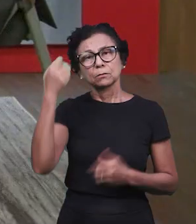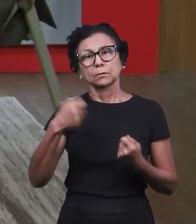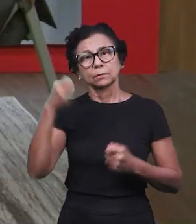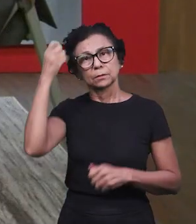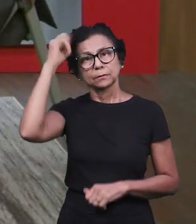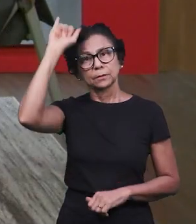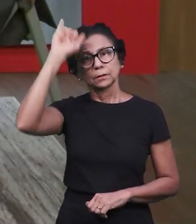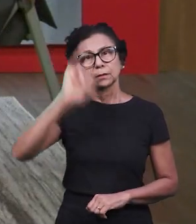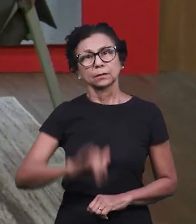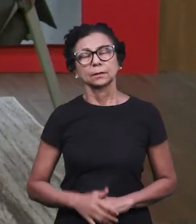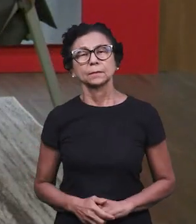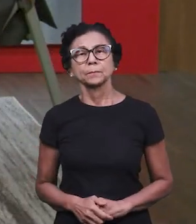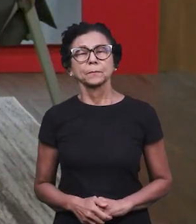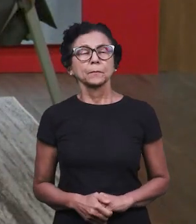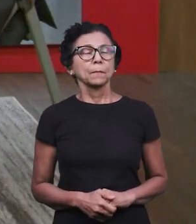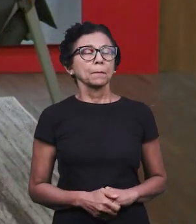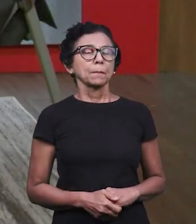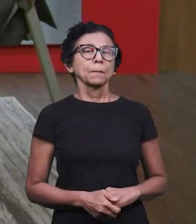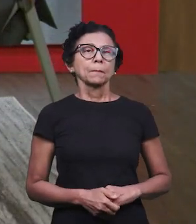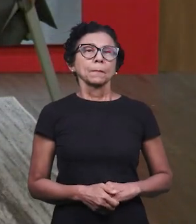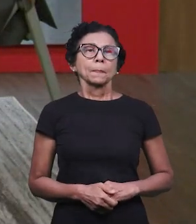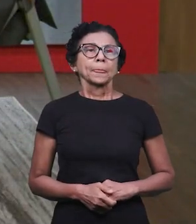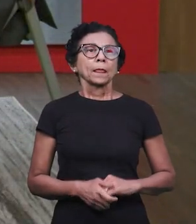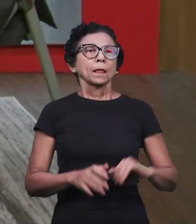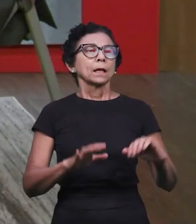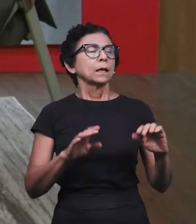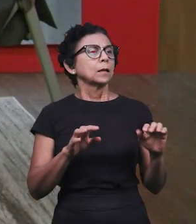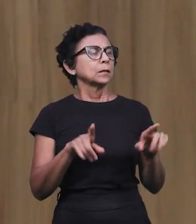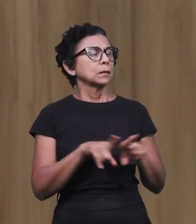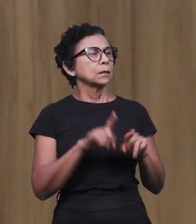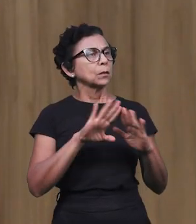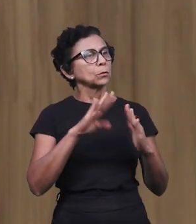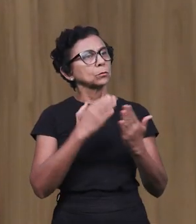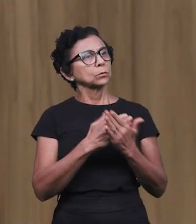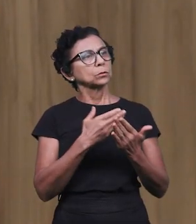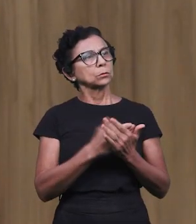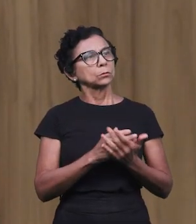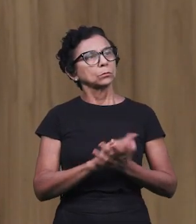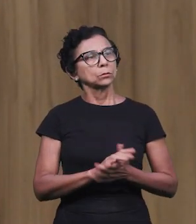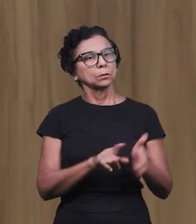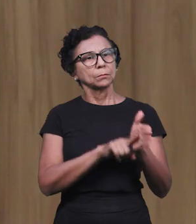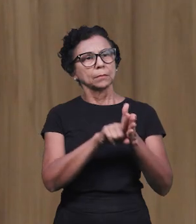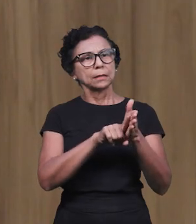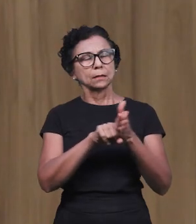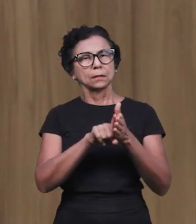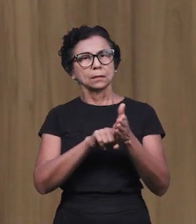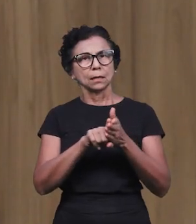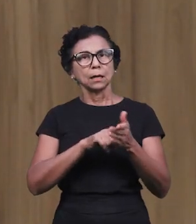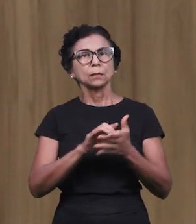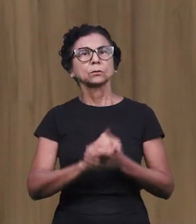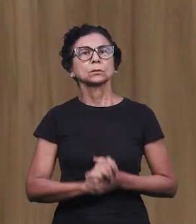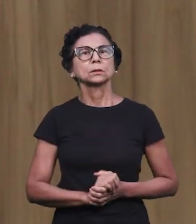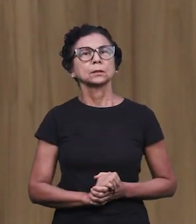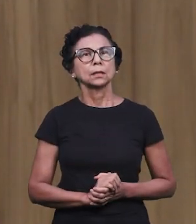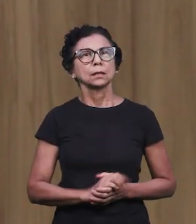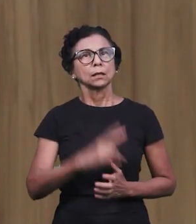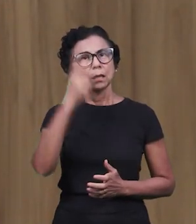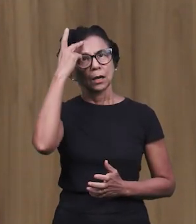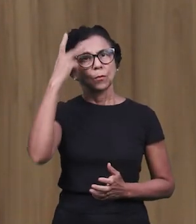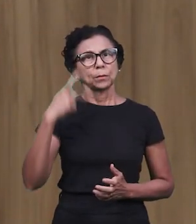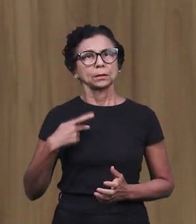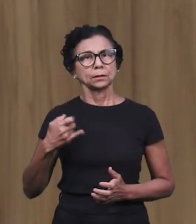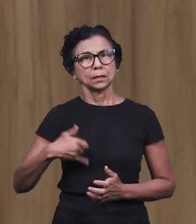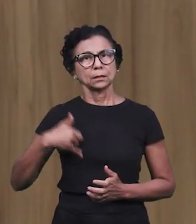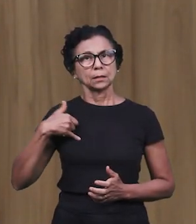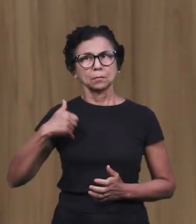até porque os estudos têm mostrado que a humanidade está vivendo mais, né? E aí que entra o maior problema,